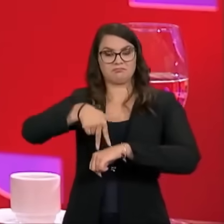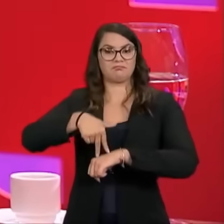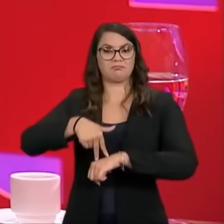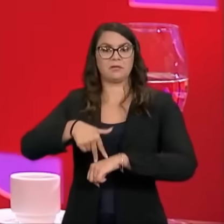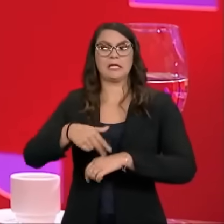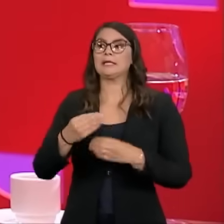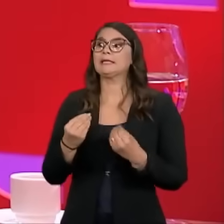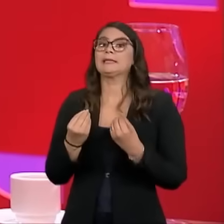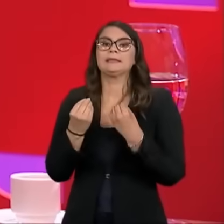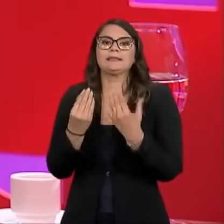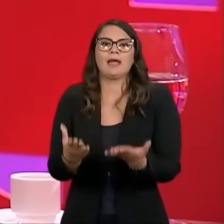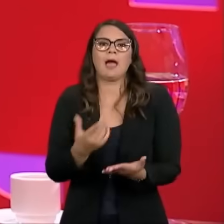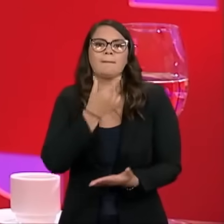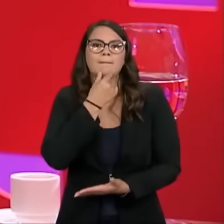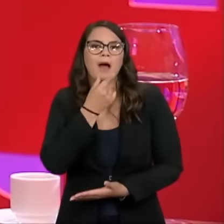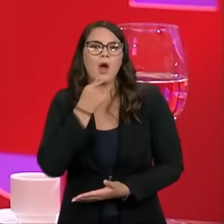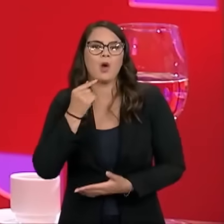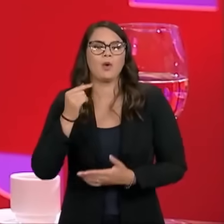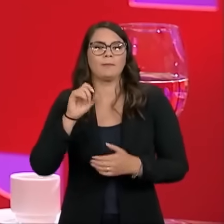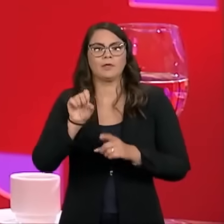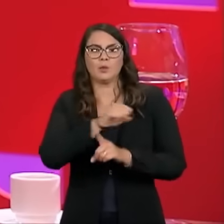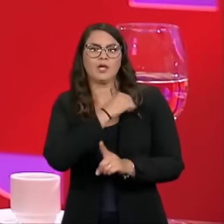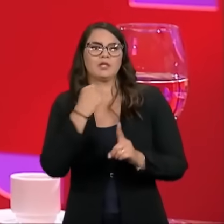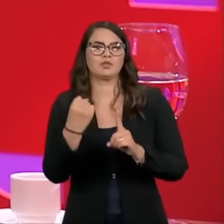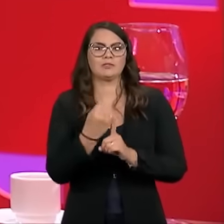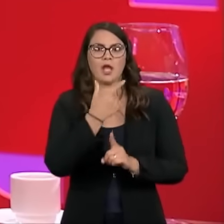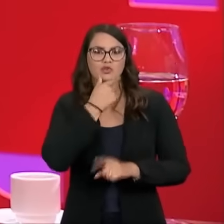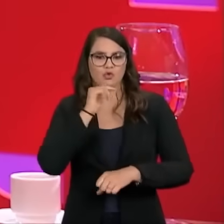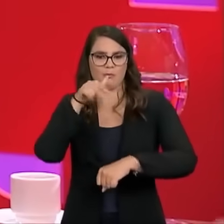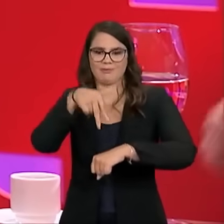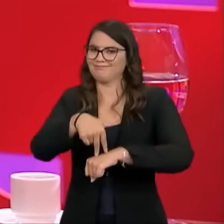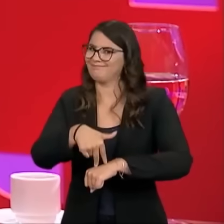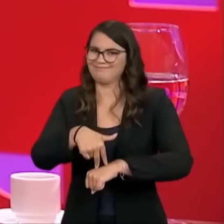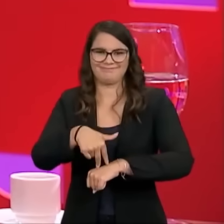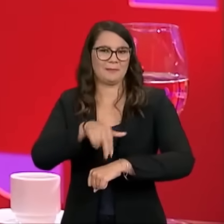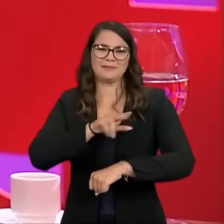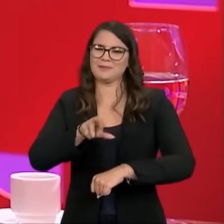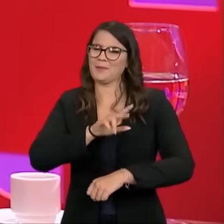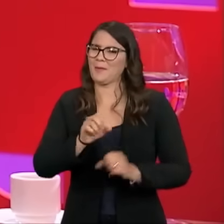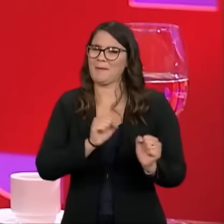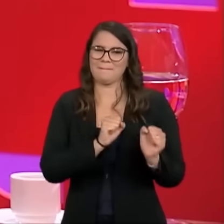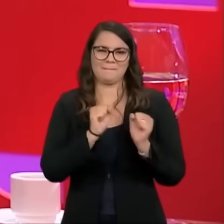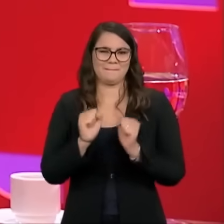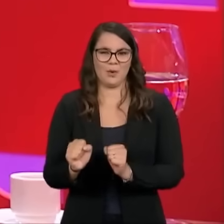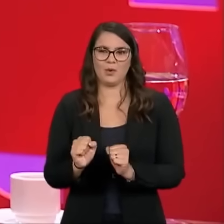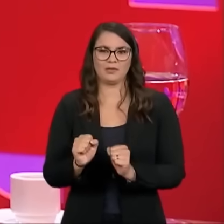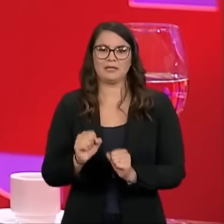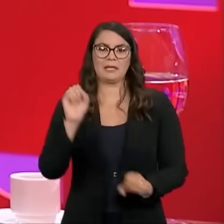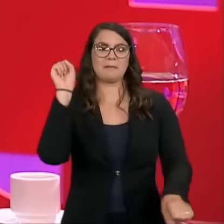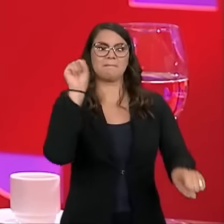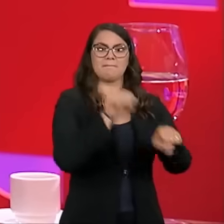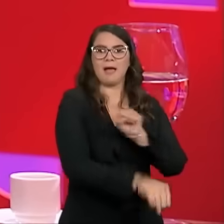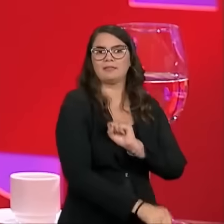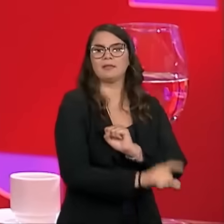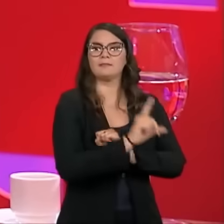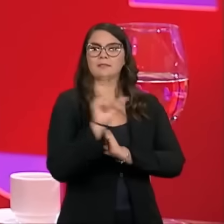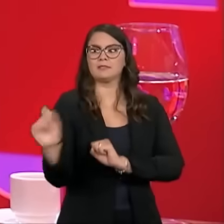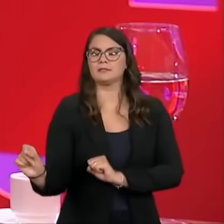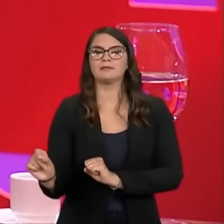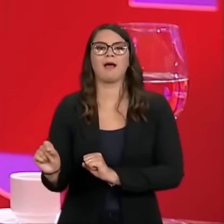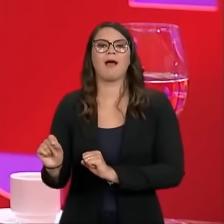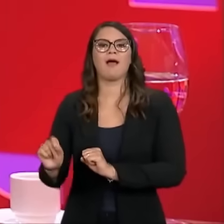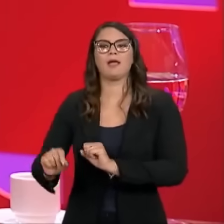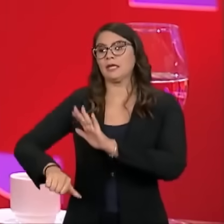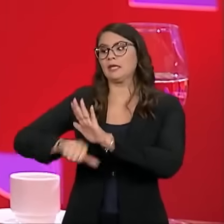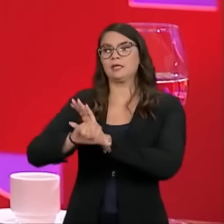a homens na sociedade patriarcal como a nossa uma noção de poder mas eles não eram poderosos do ponto de vista de matamos e saímos impunes hoje